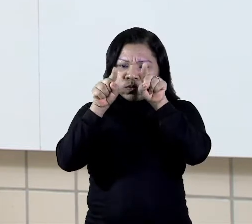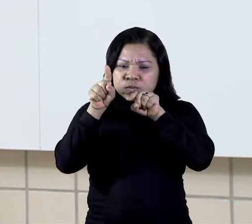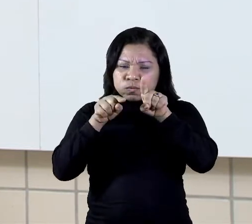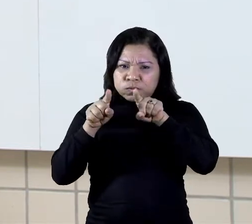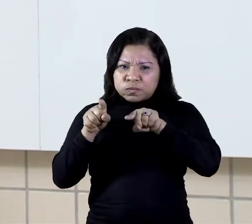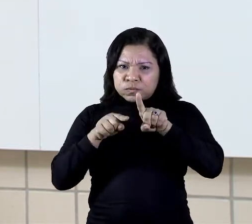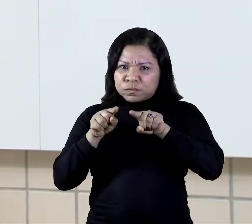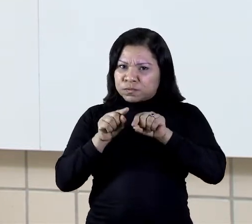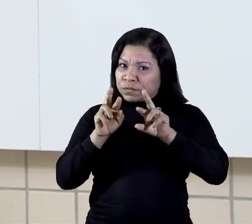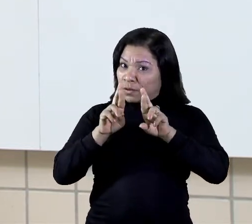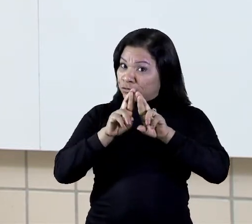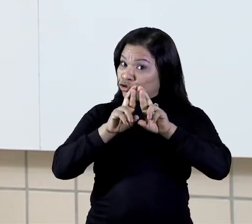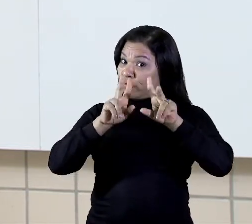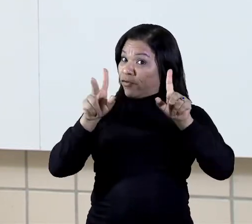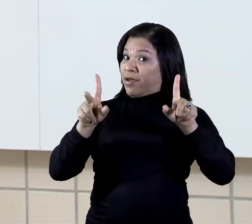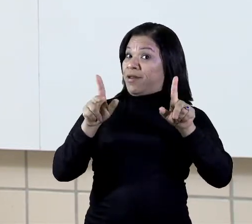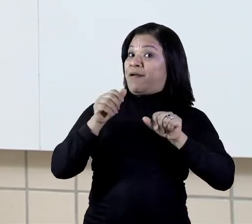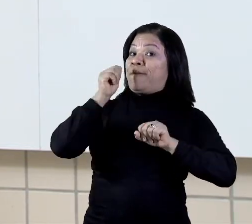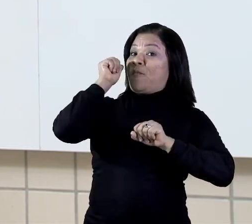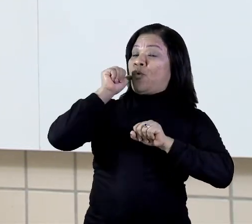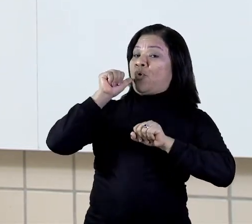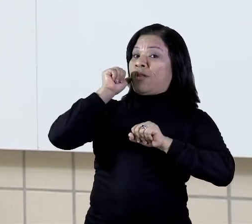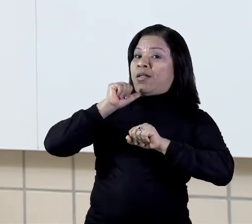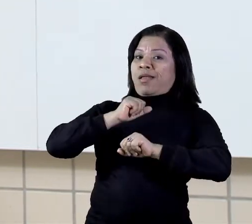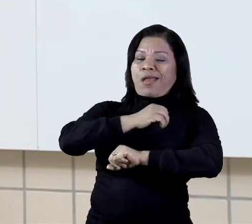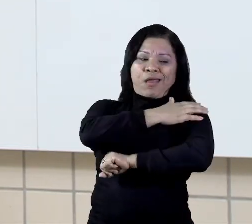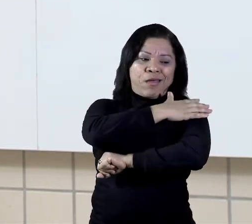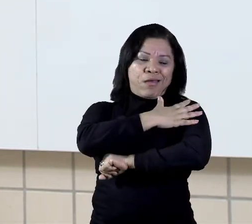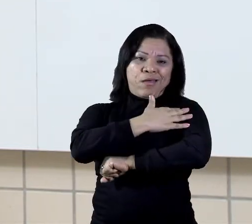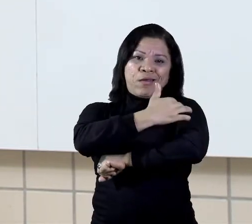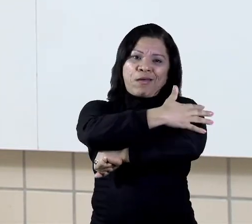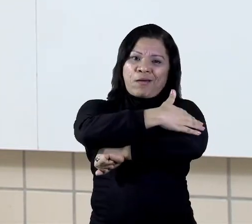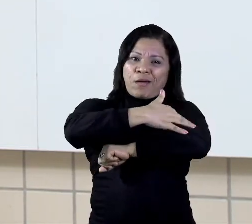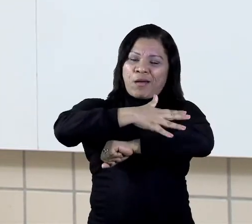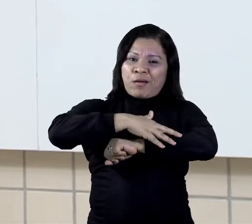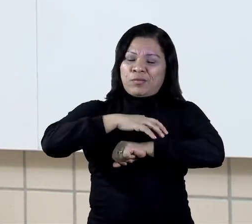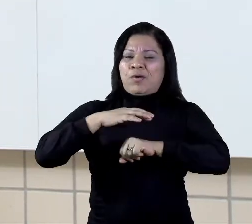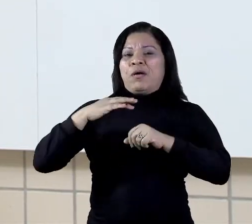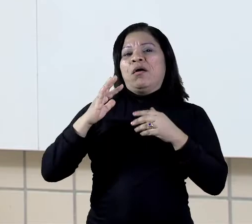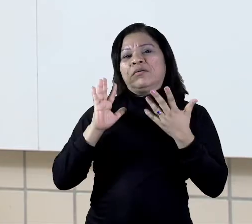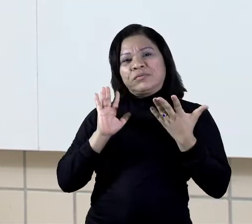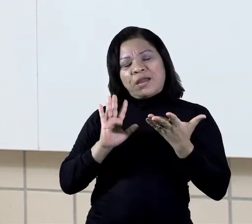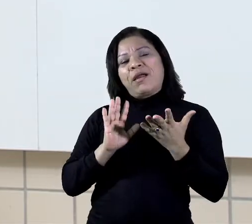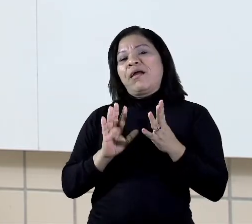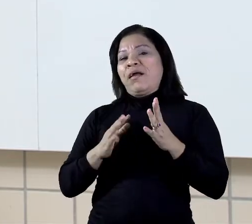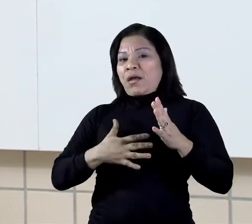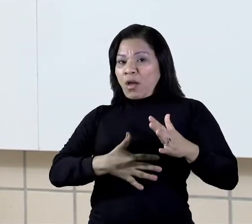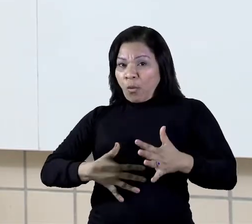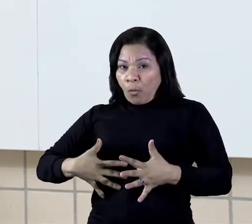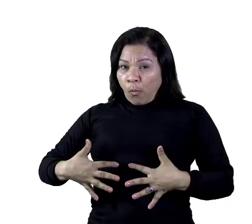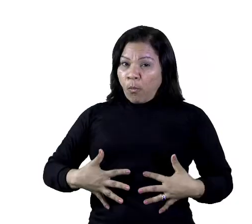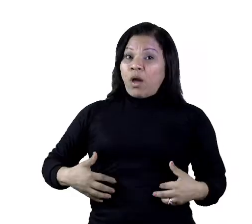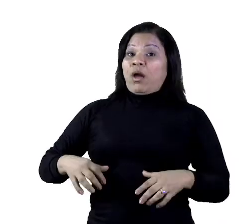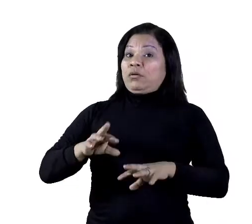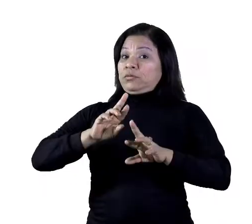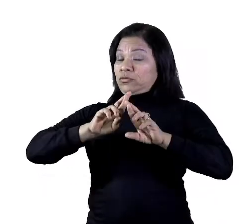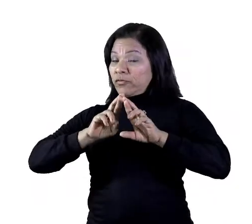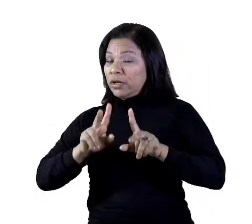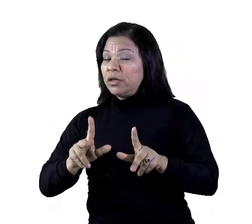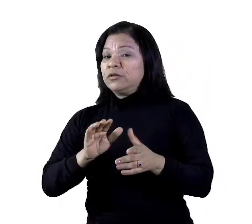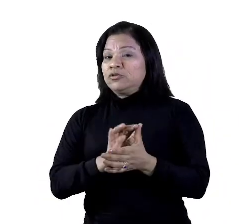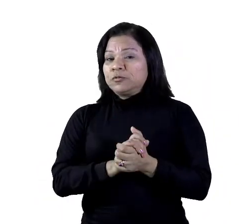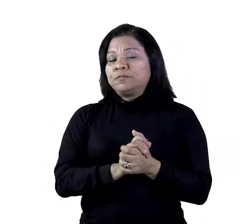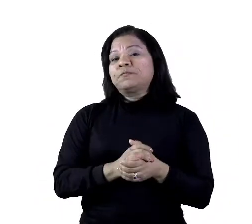mulheres e alguns homens se incomodam na pele. Essa estria na musculatura, lá naquela miofibrila que a gente falou. E depois nós vamos ter